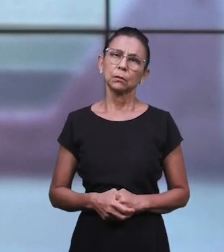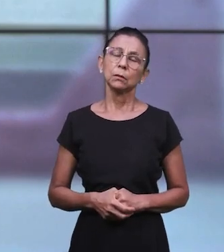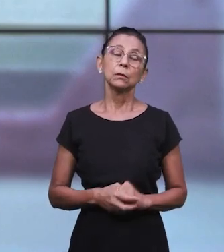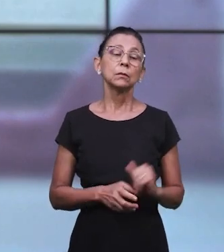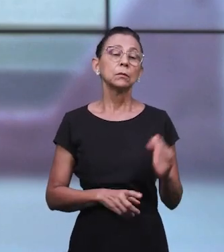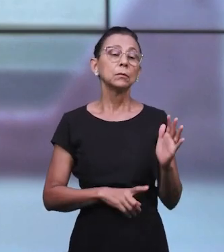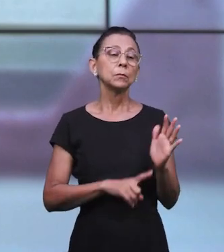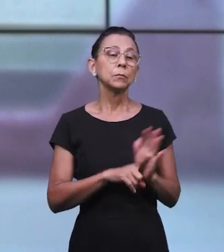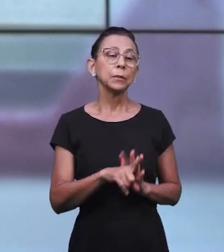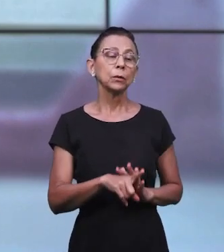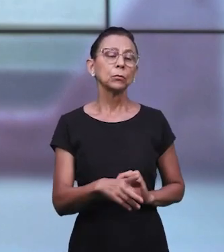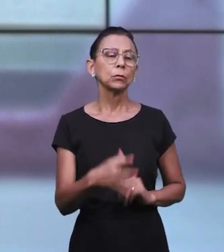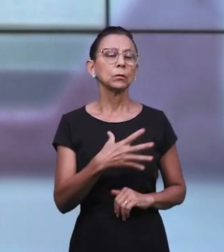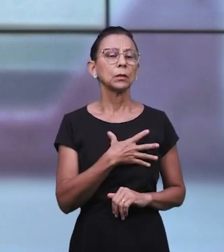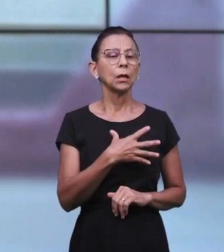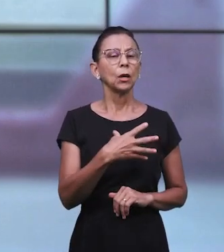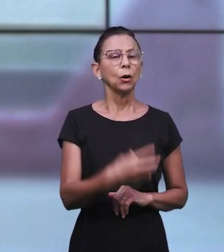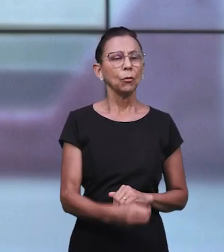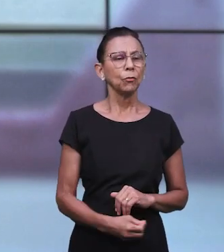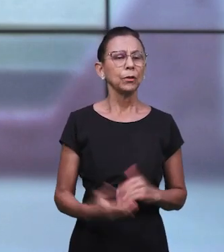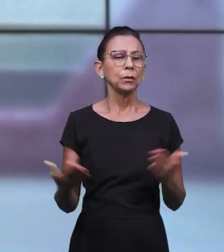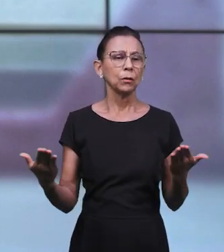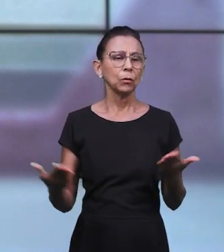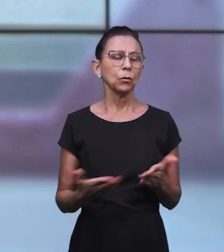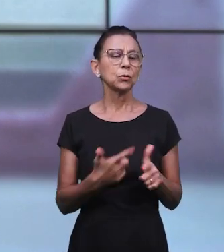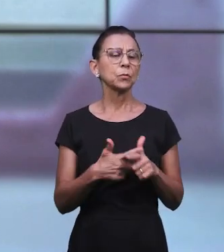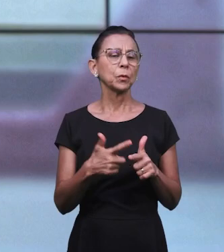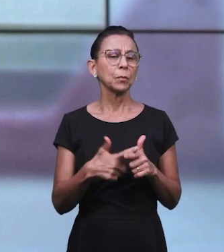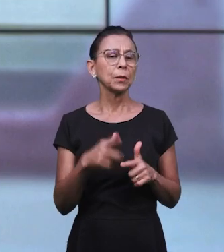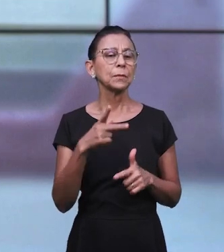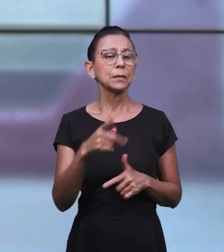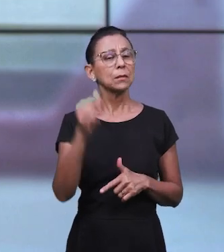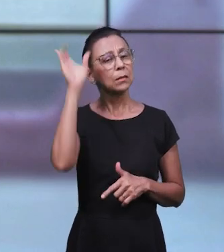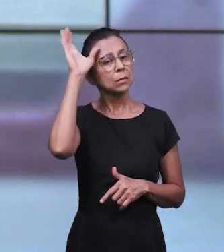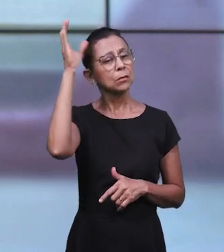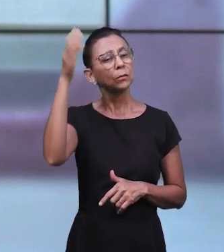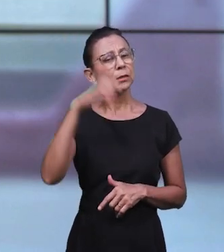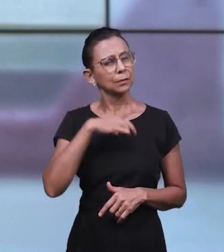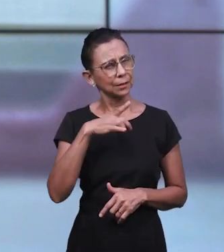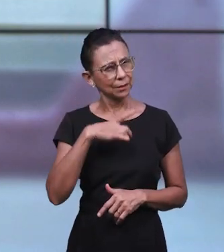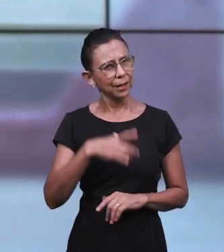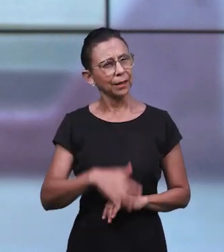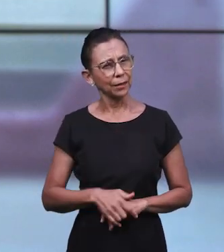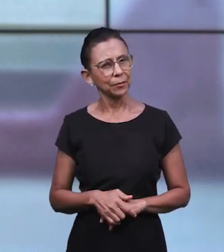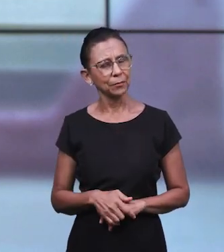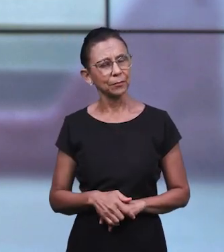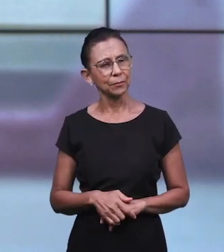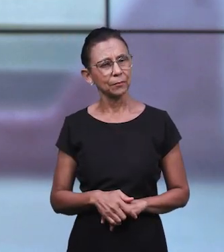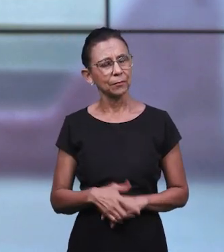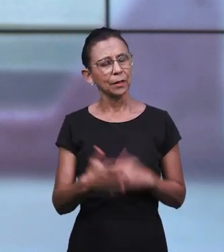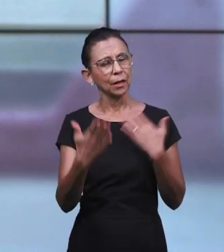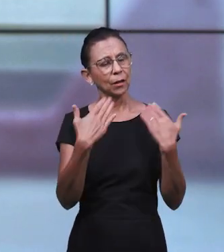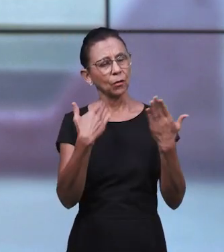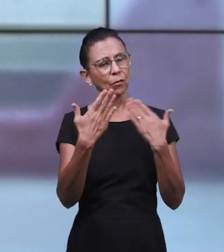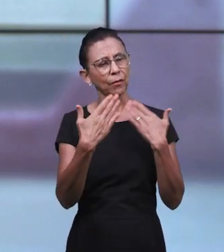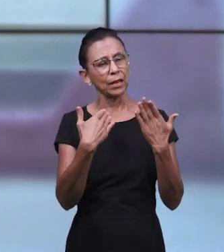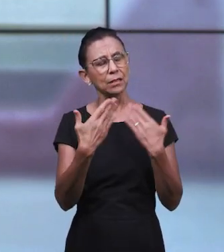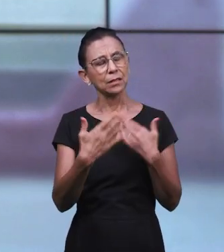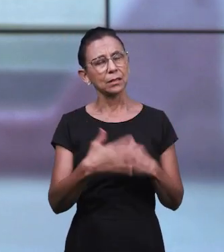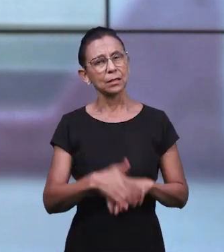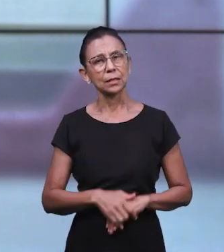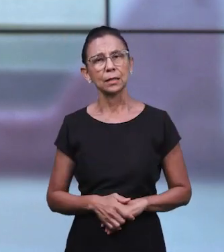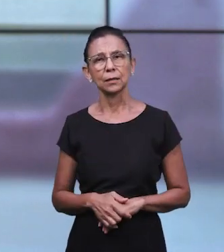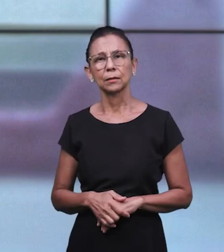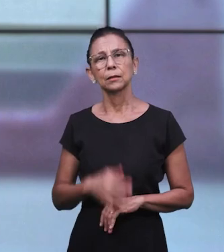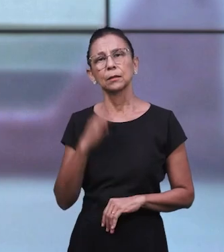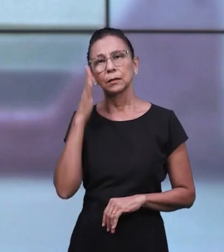ele daria ao problema que está vivendo e escutar o que eles têm a dizer. Ao contrário, essa nossa atitude mostra